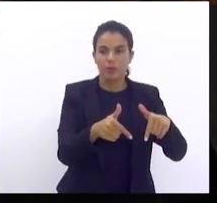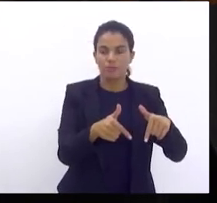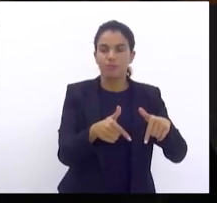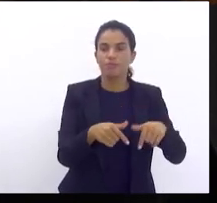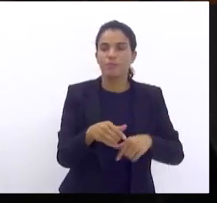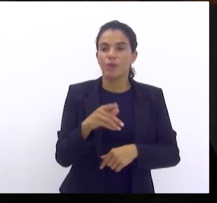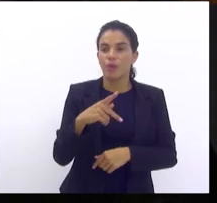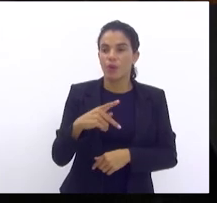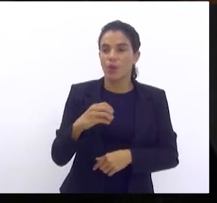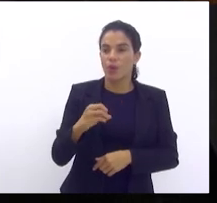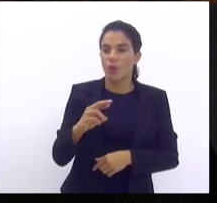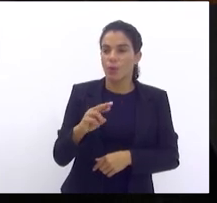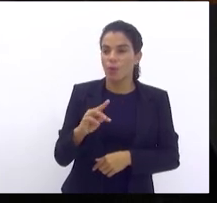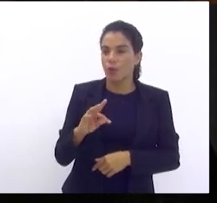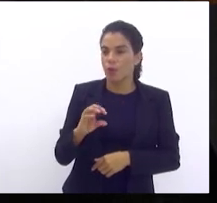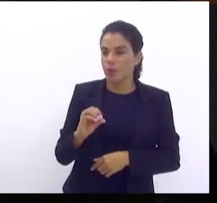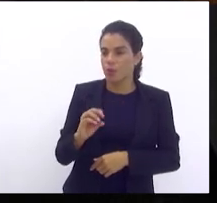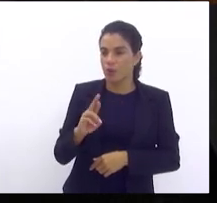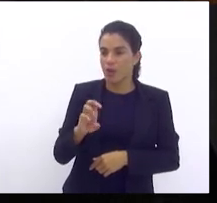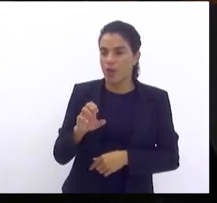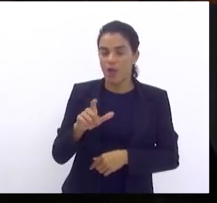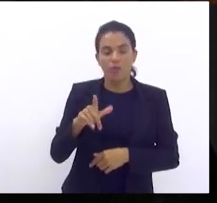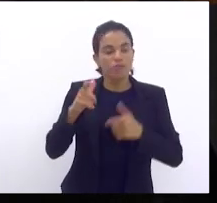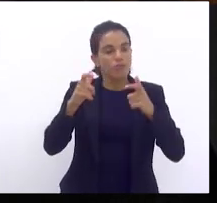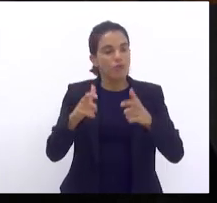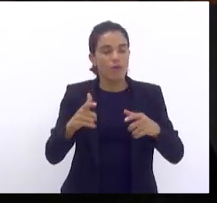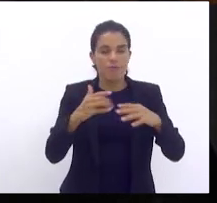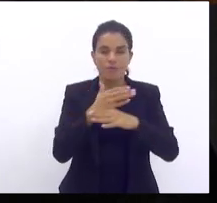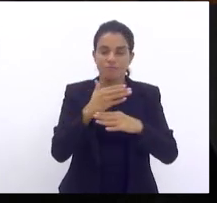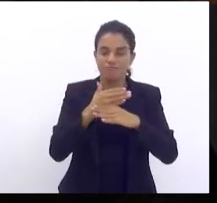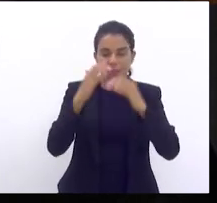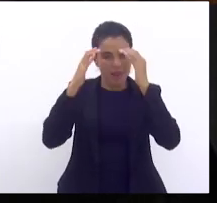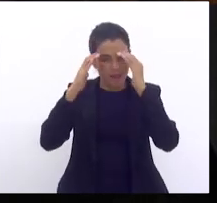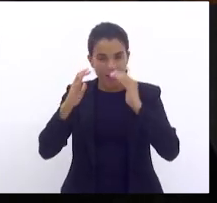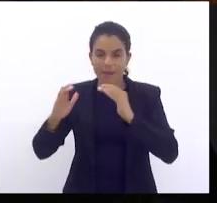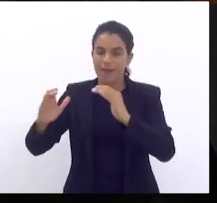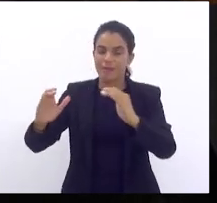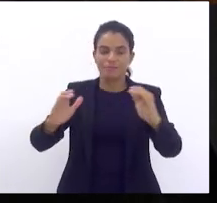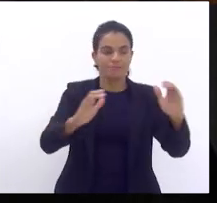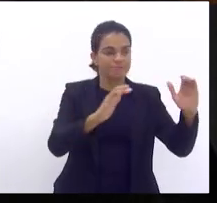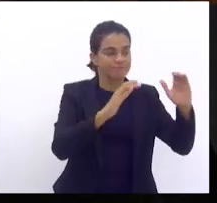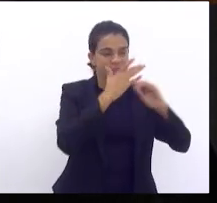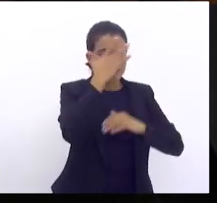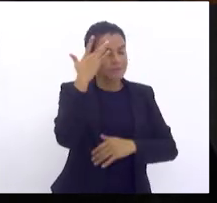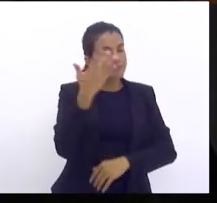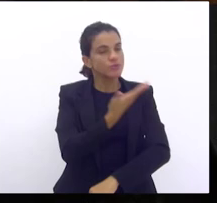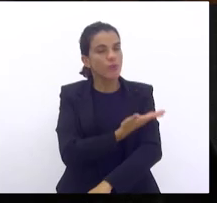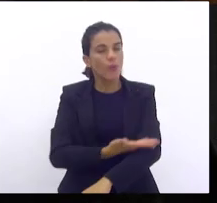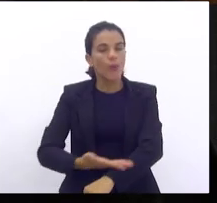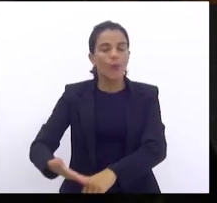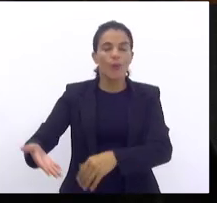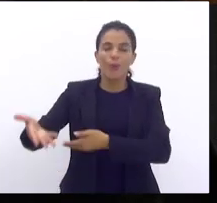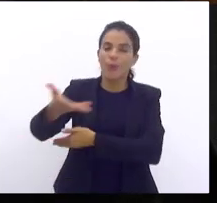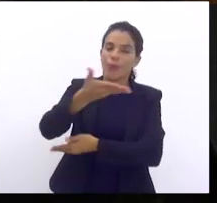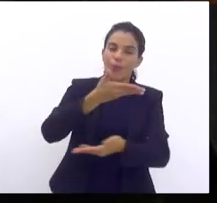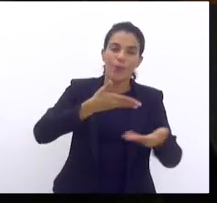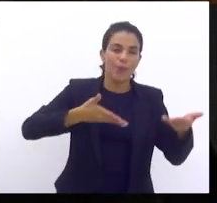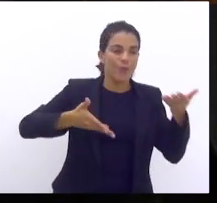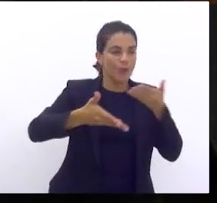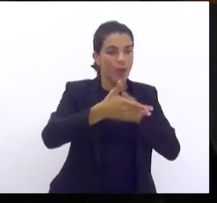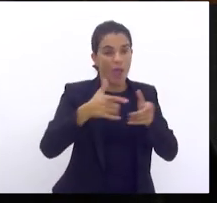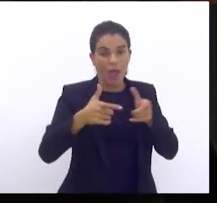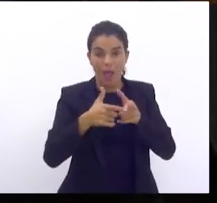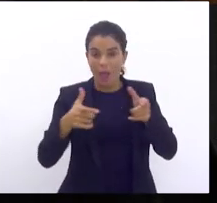Porto Real é uma cidade pacífica respeitosa onde as pessoas convivem de uma maneira muito agradável e eu tenho certeza que a grande